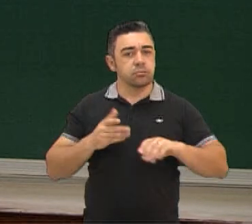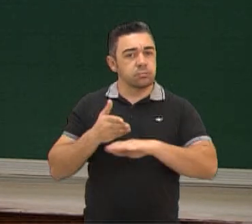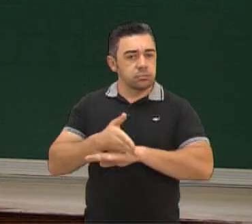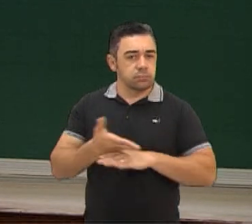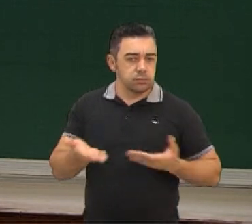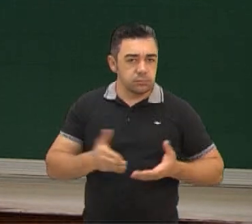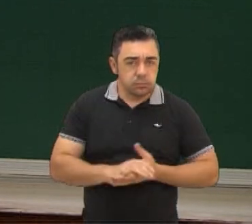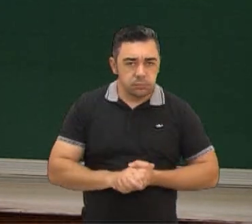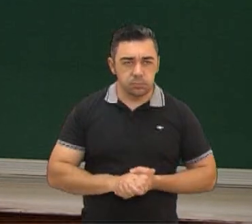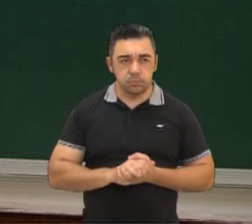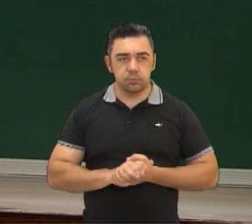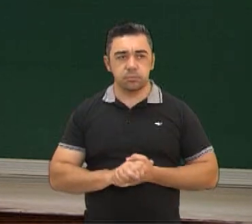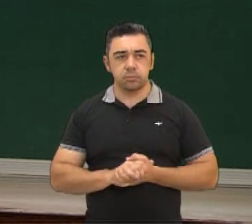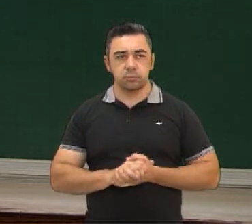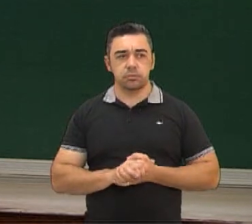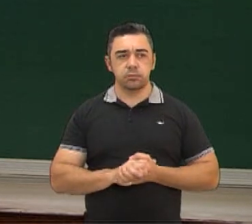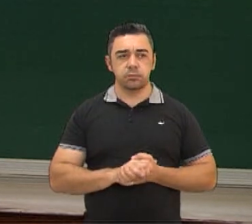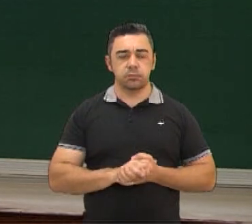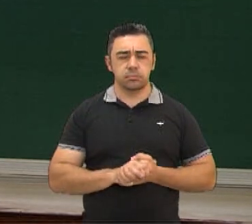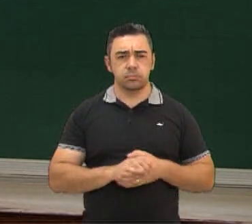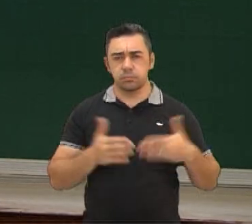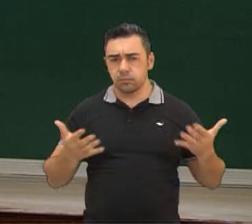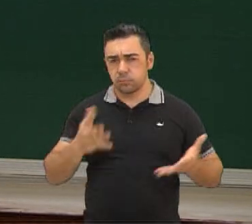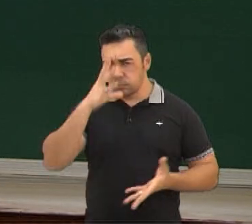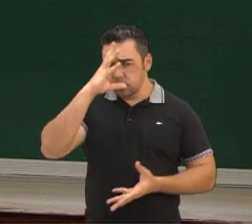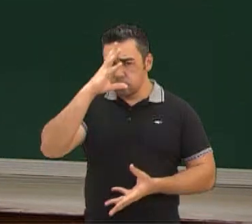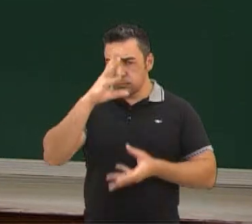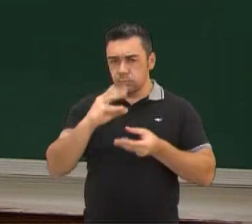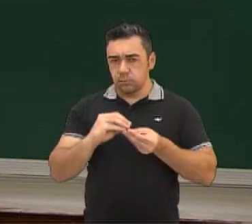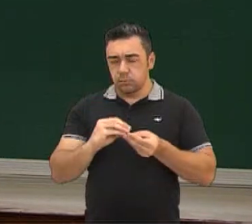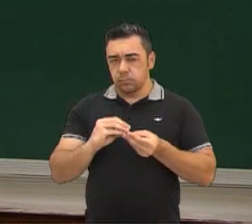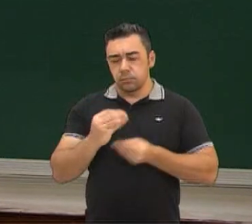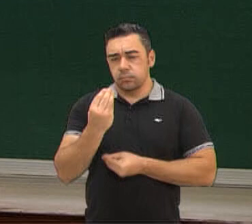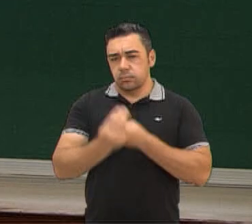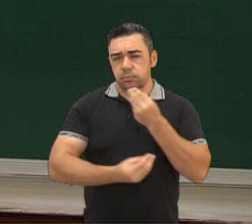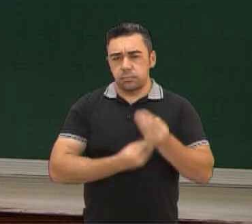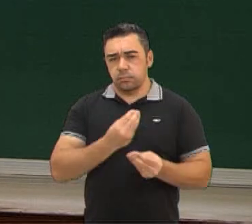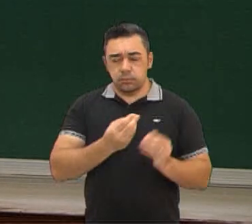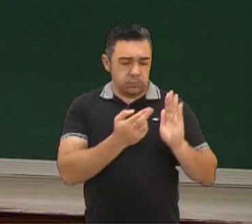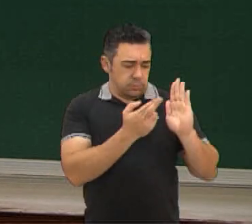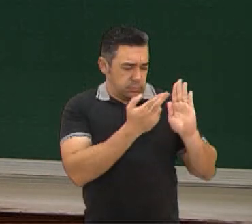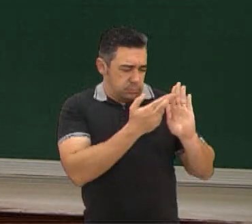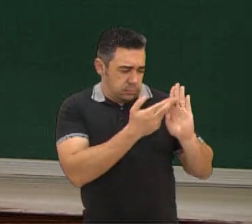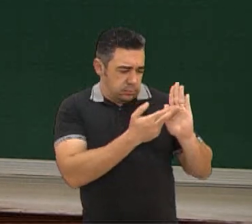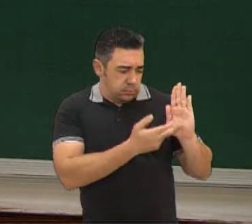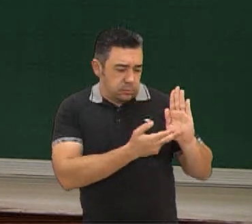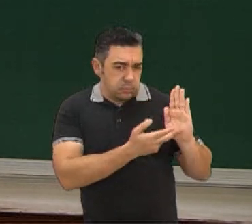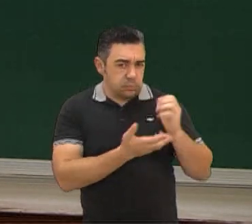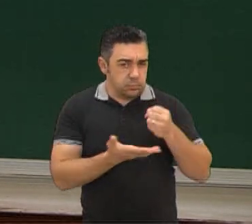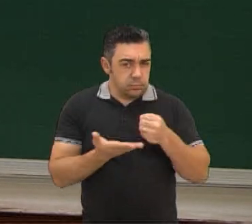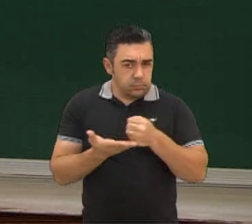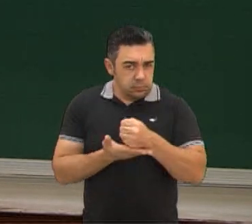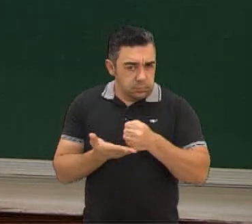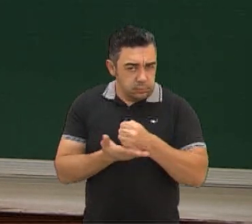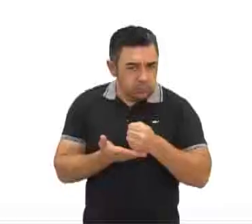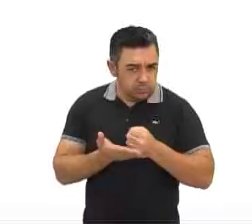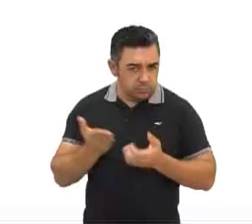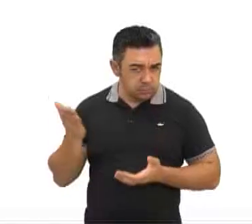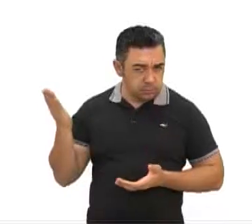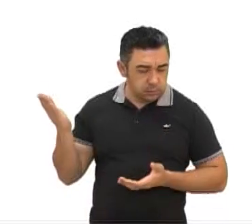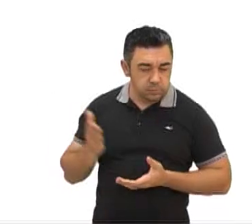polo aquático. Vamos entender então um pouquinho mais, conhecendo as regras básicas desse